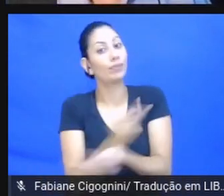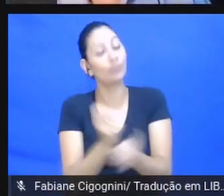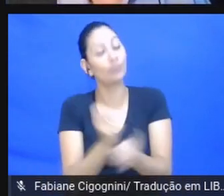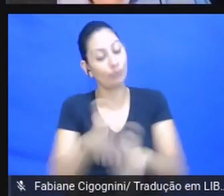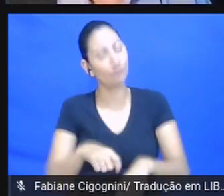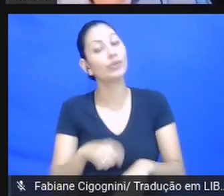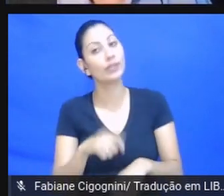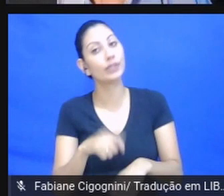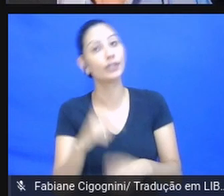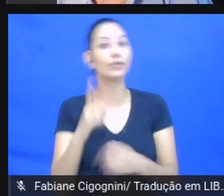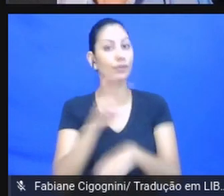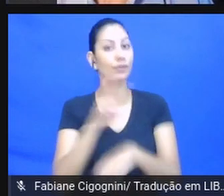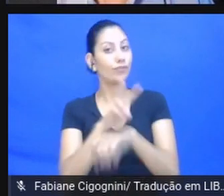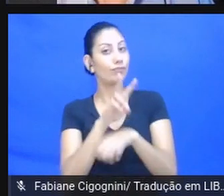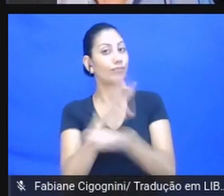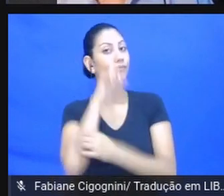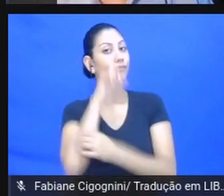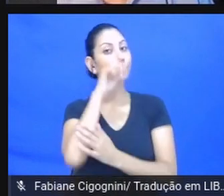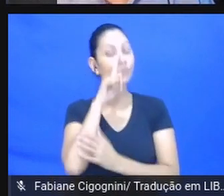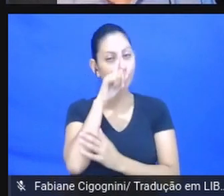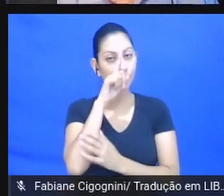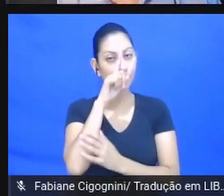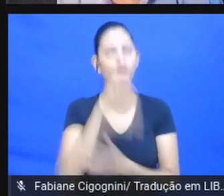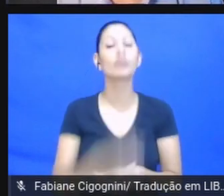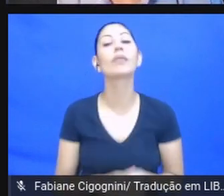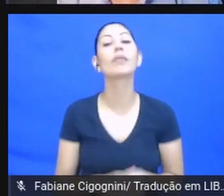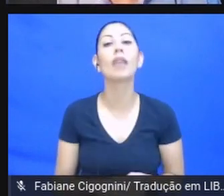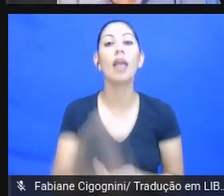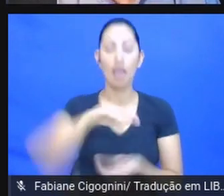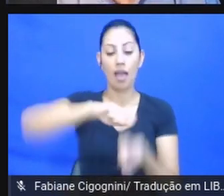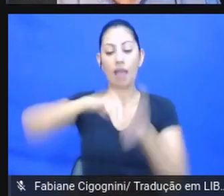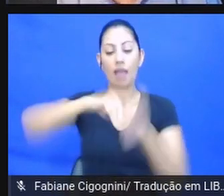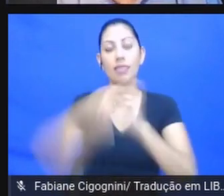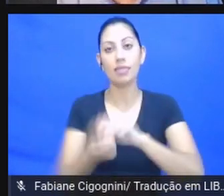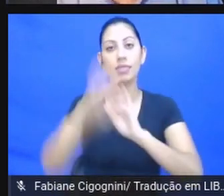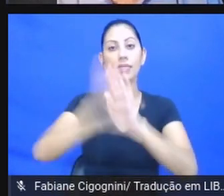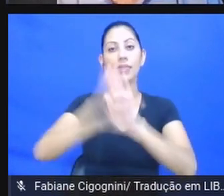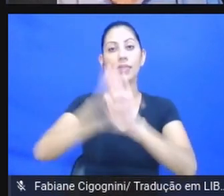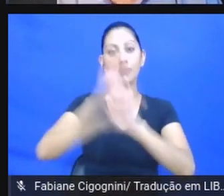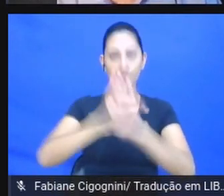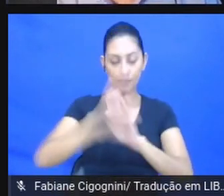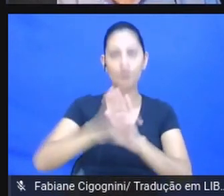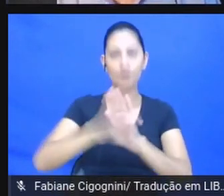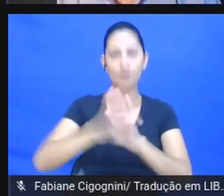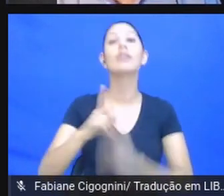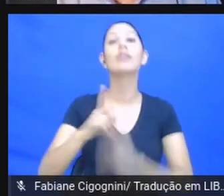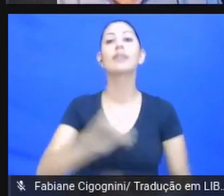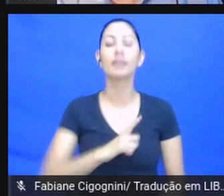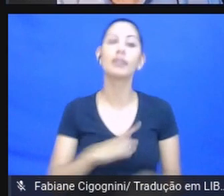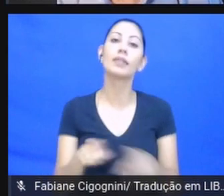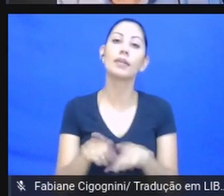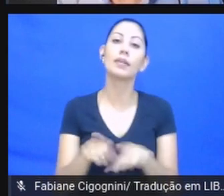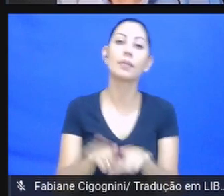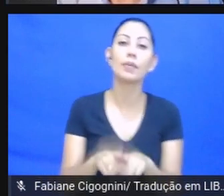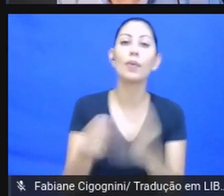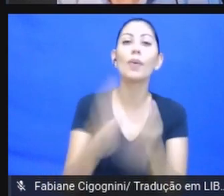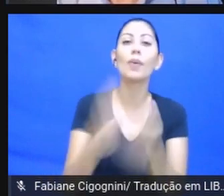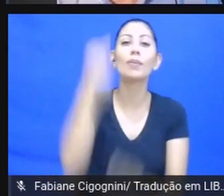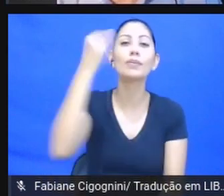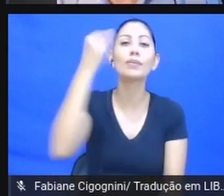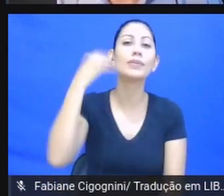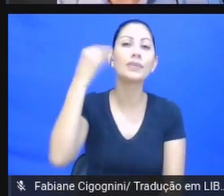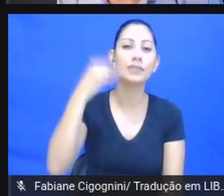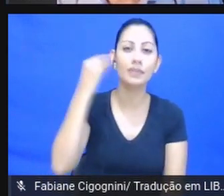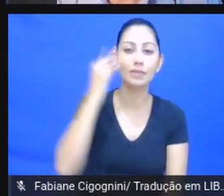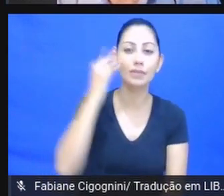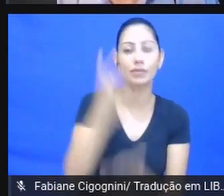Depois da decisão do que chamaria dessas adaptações curriculares, tivemos também a experimentação contínua,